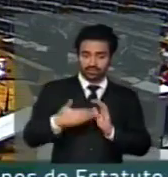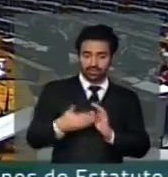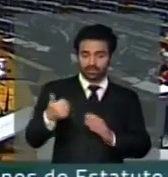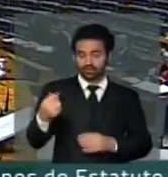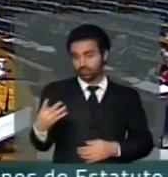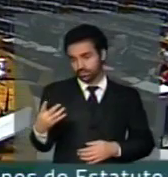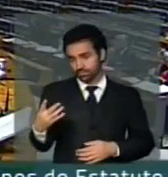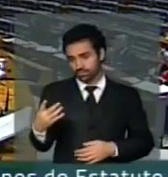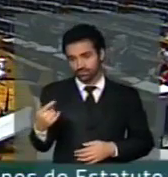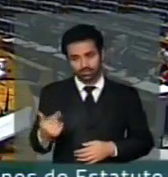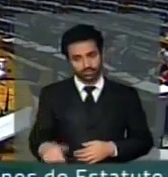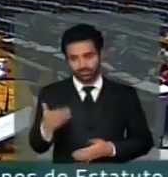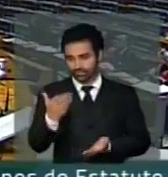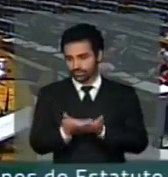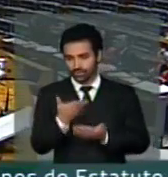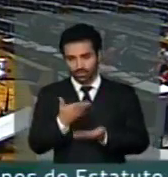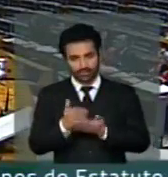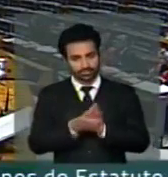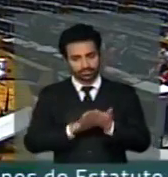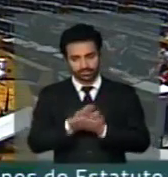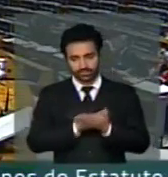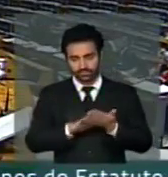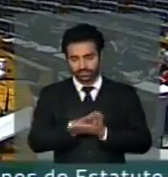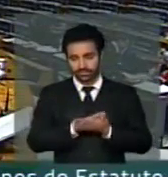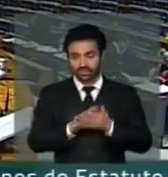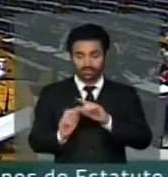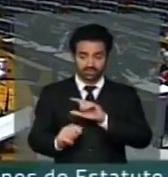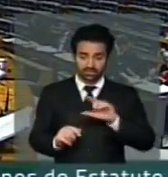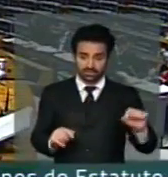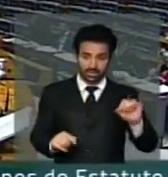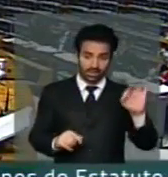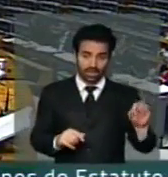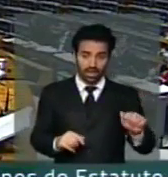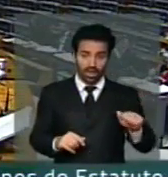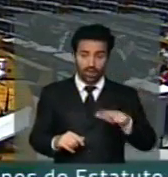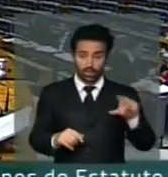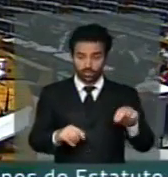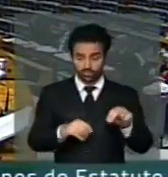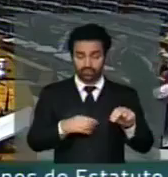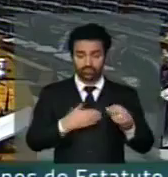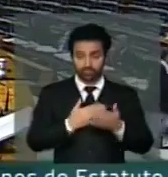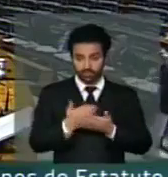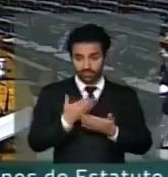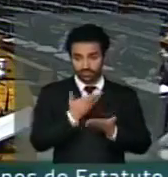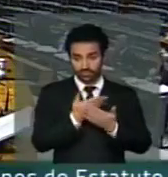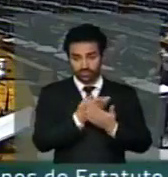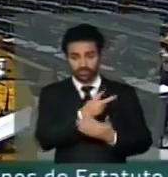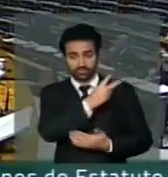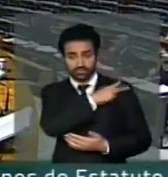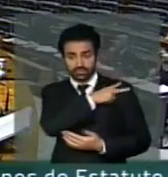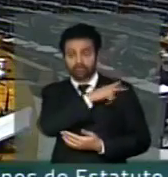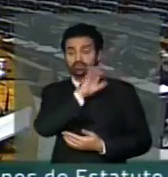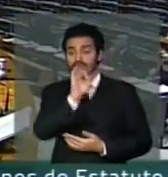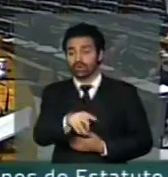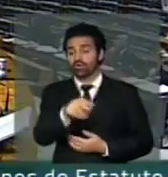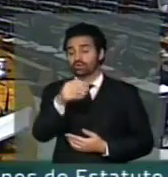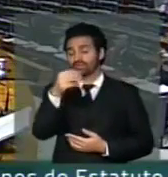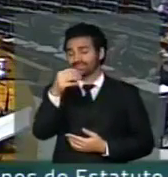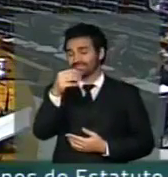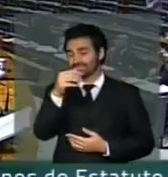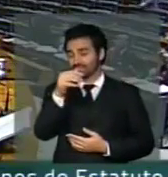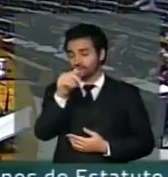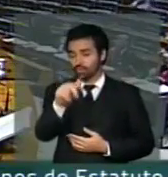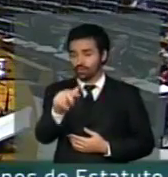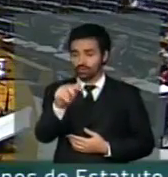anos, fora da sala de aula. De cada 100 estudantes que entram no ensino fundamental, apenas 59 terminam a